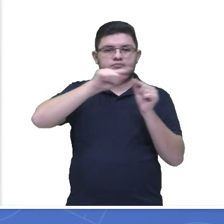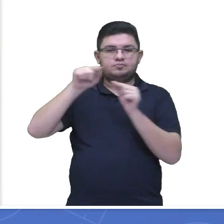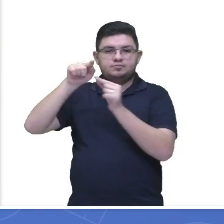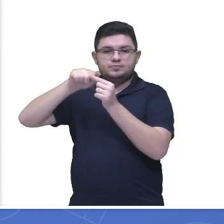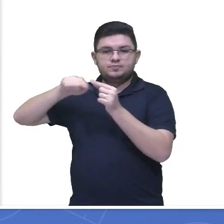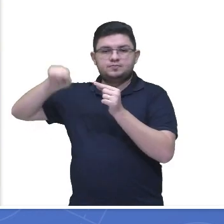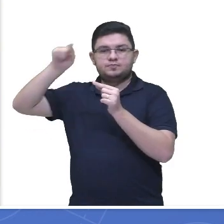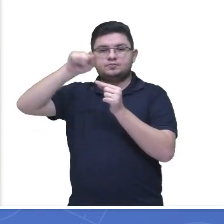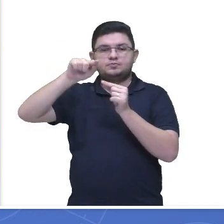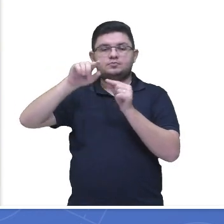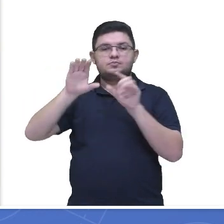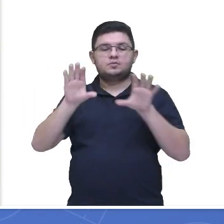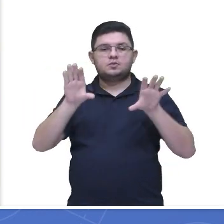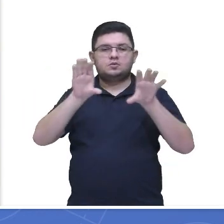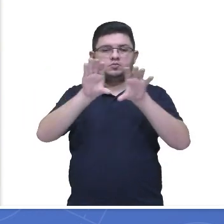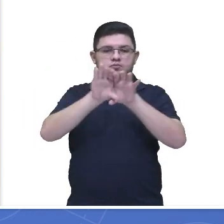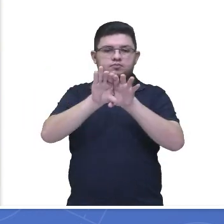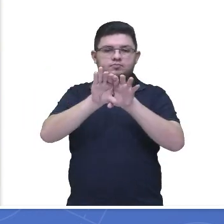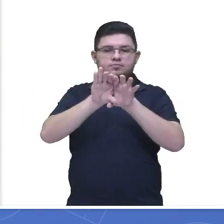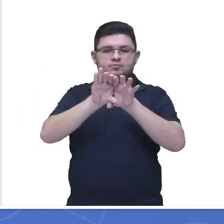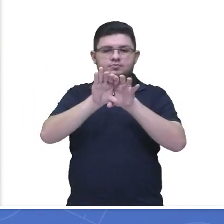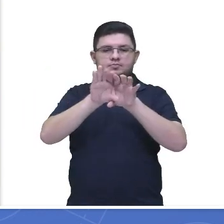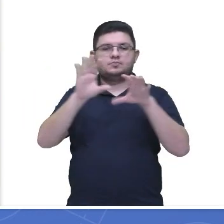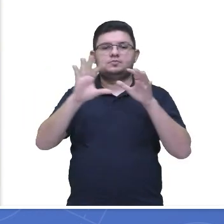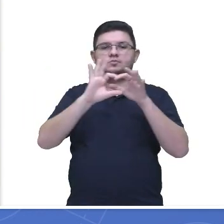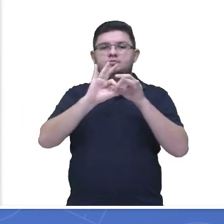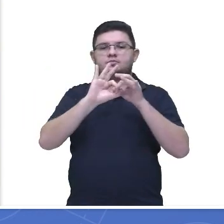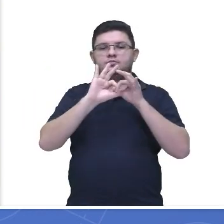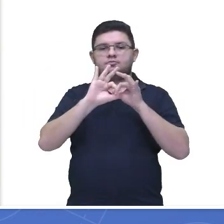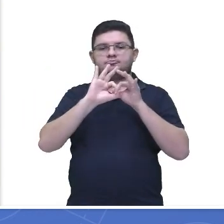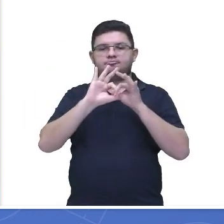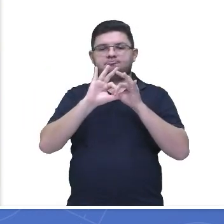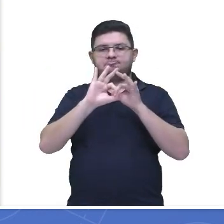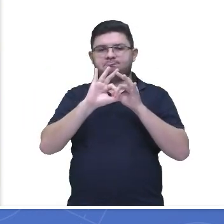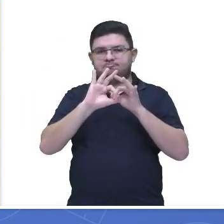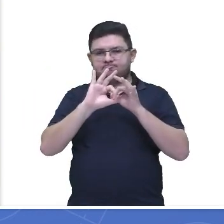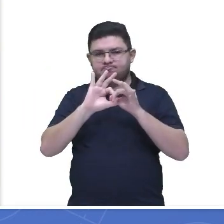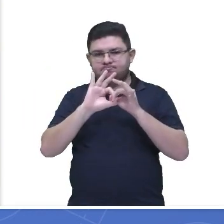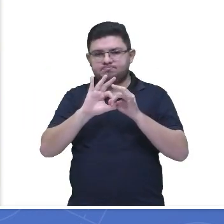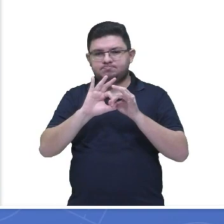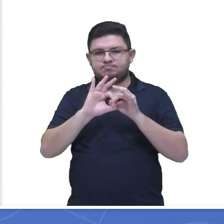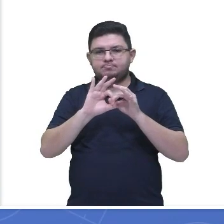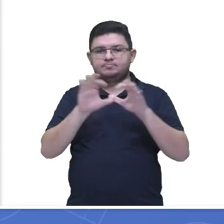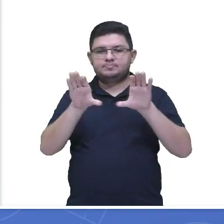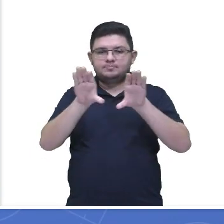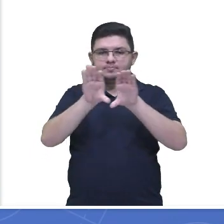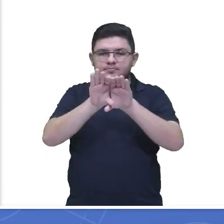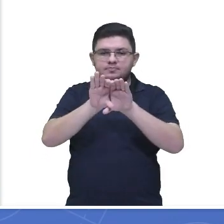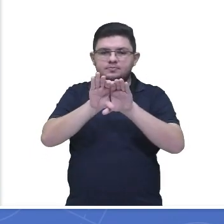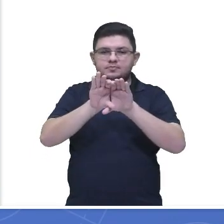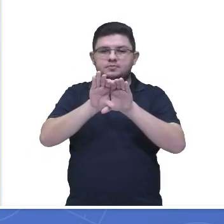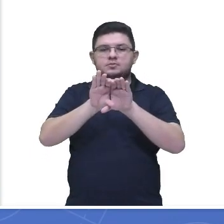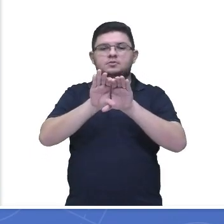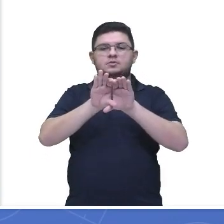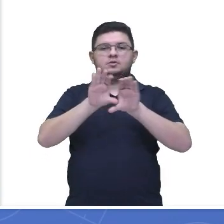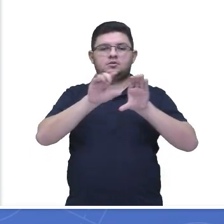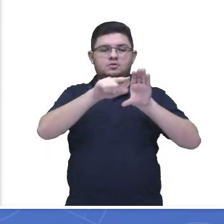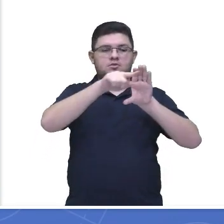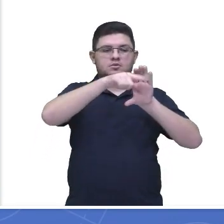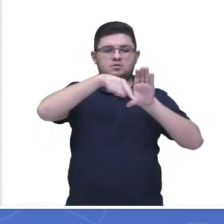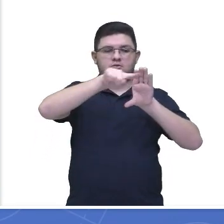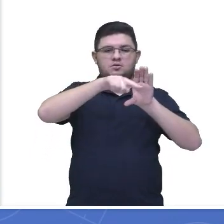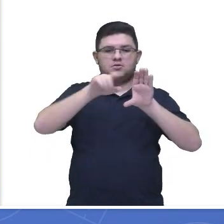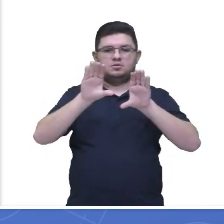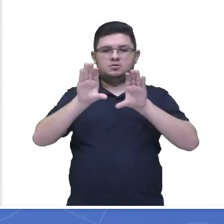elas estão o quê? Germinadas, elas estão lado a lado. E aí eu classifico